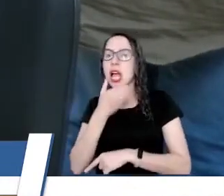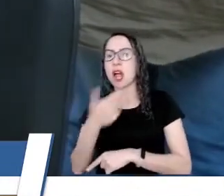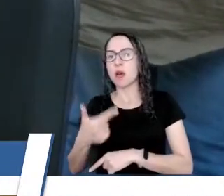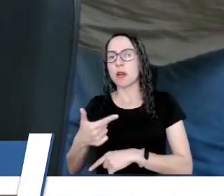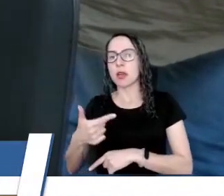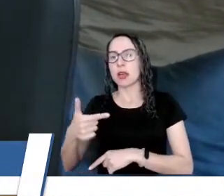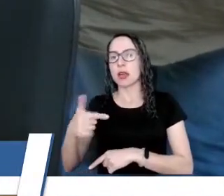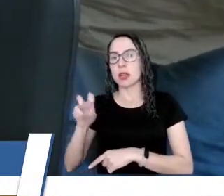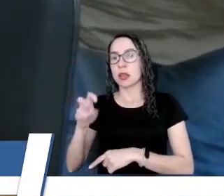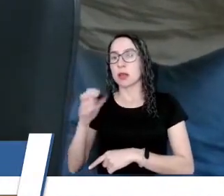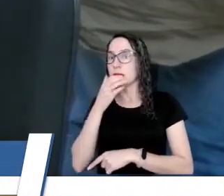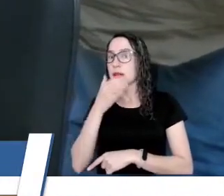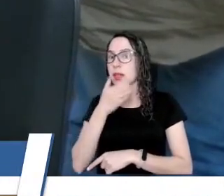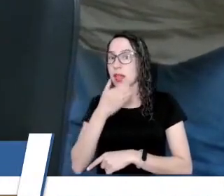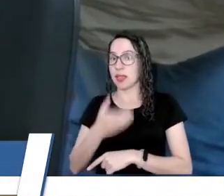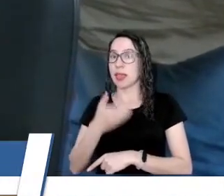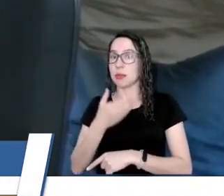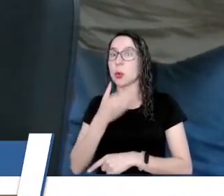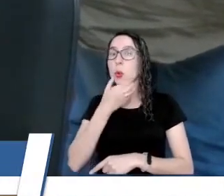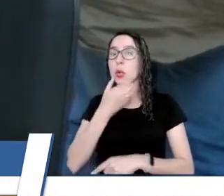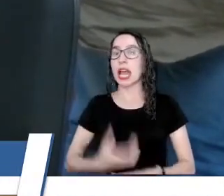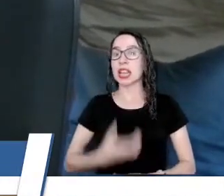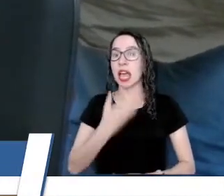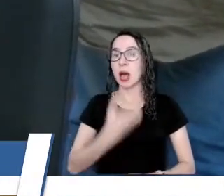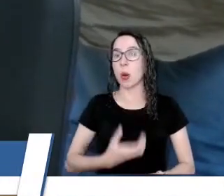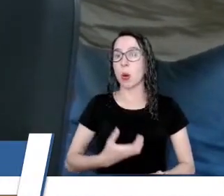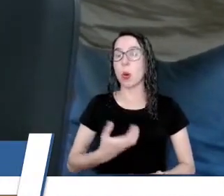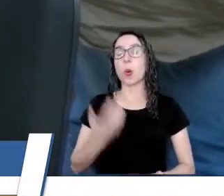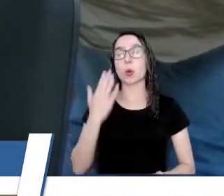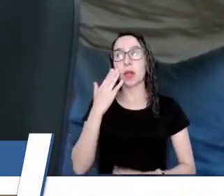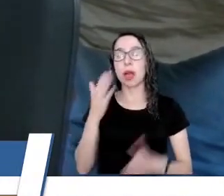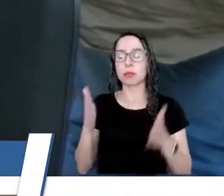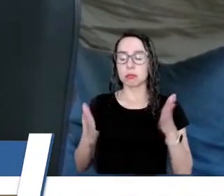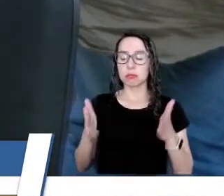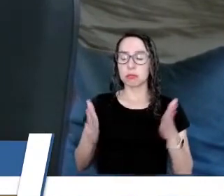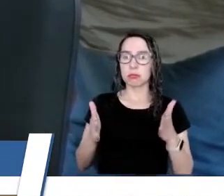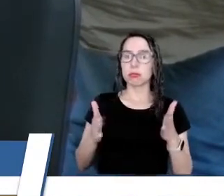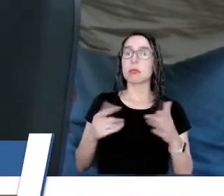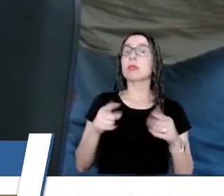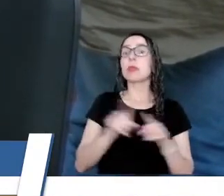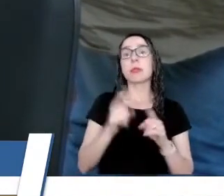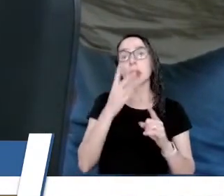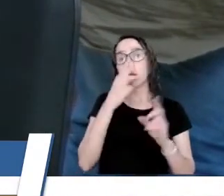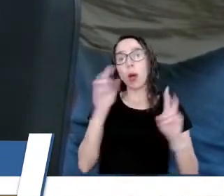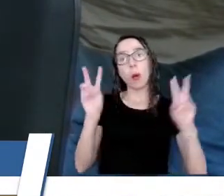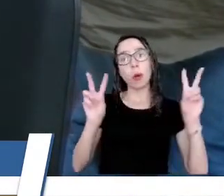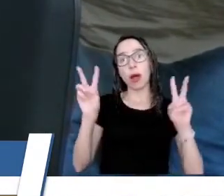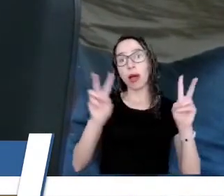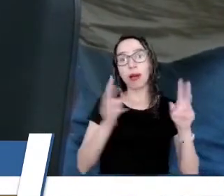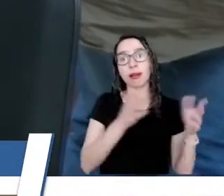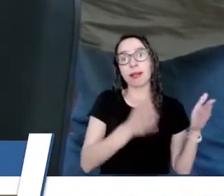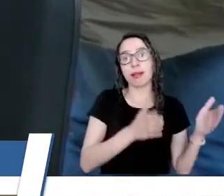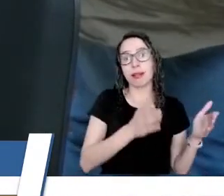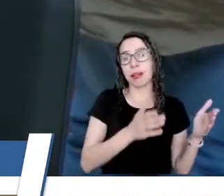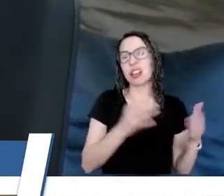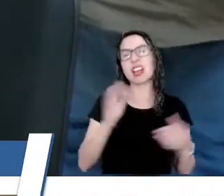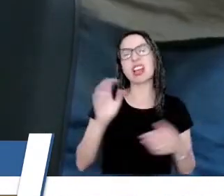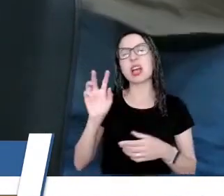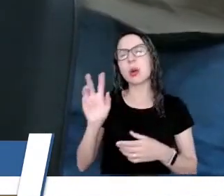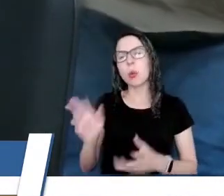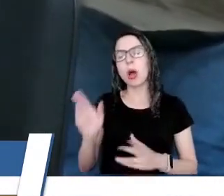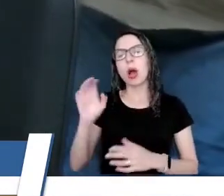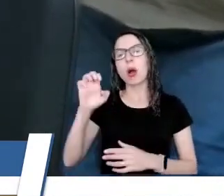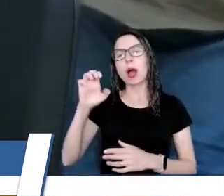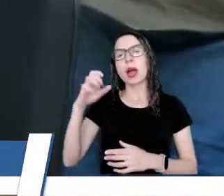a gente sabe o período que é feito o Carnaval, da mesma forma que é feita a Expo Agro. Então, eu